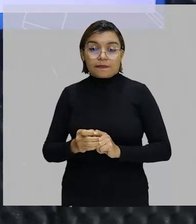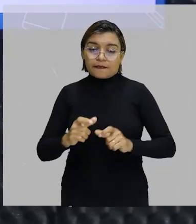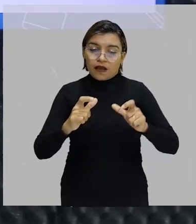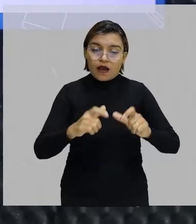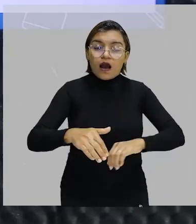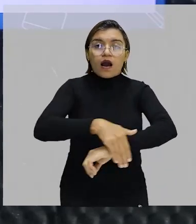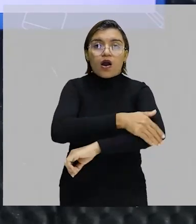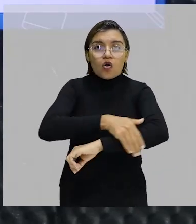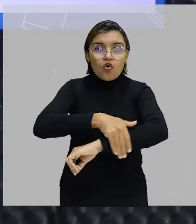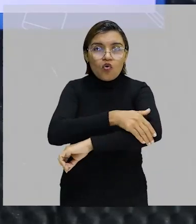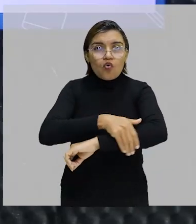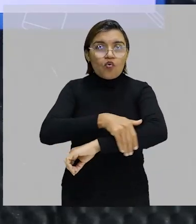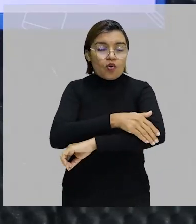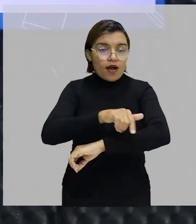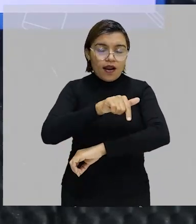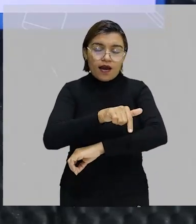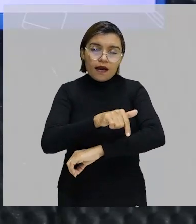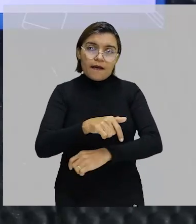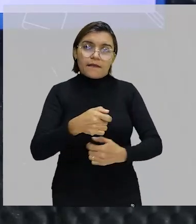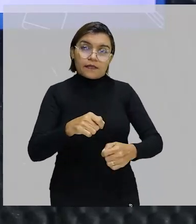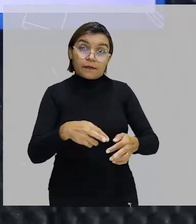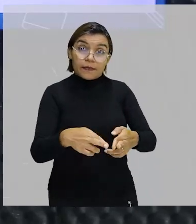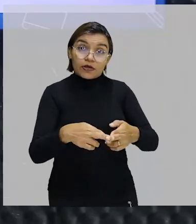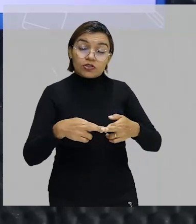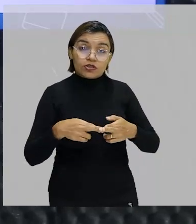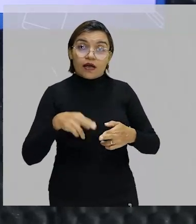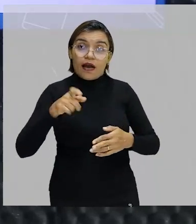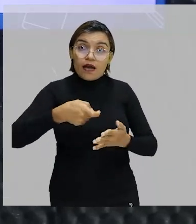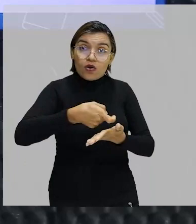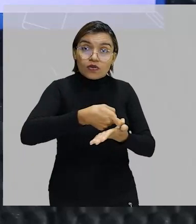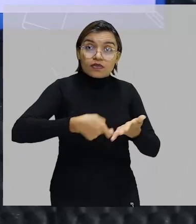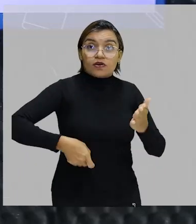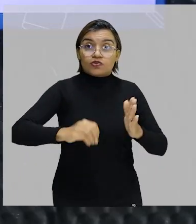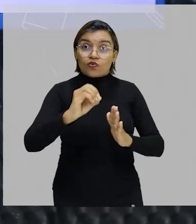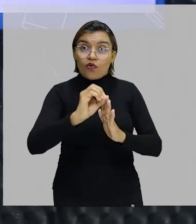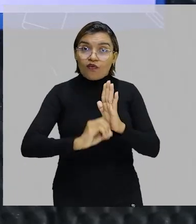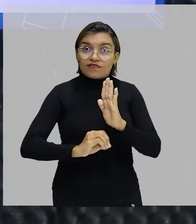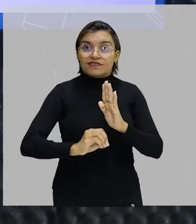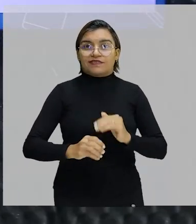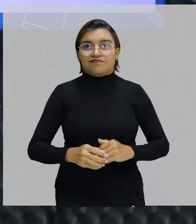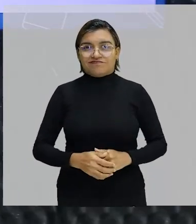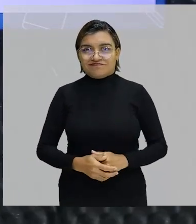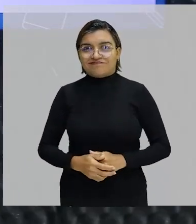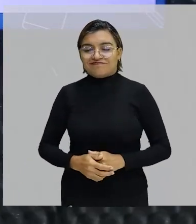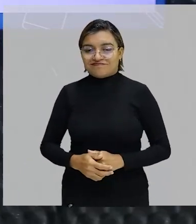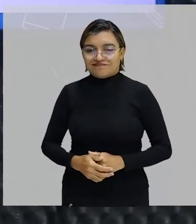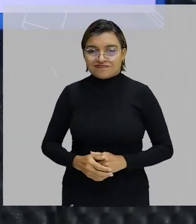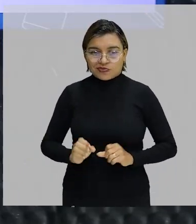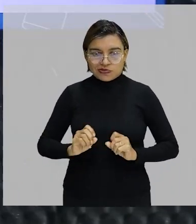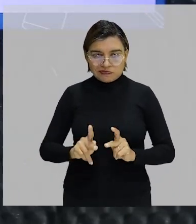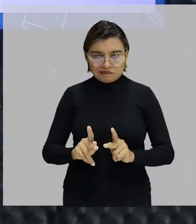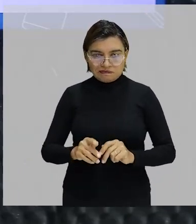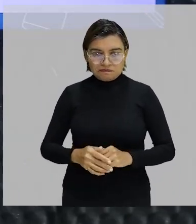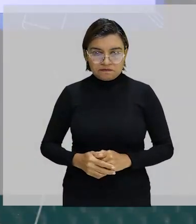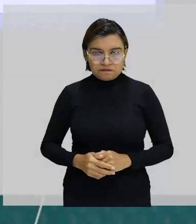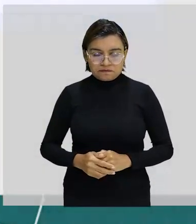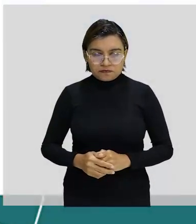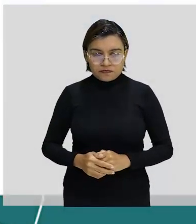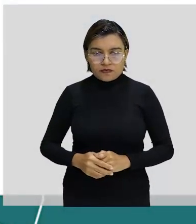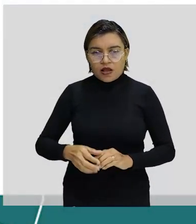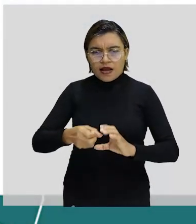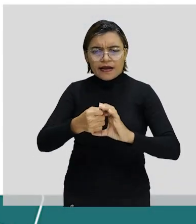população. Então, o requerimento é um texto oficial, tá certo? também. Quais são